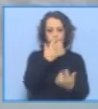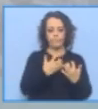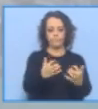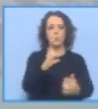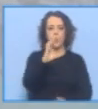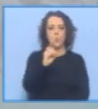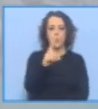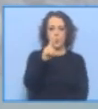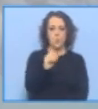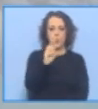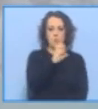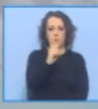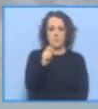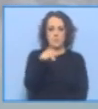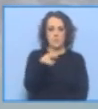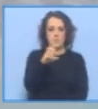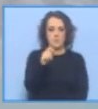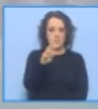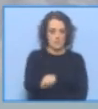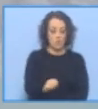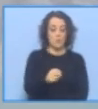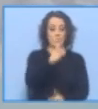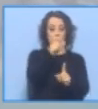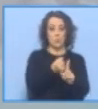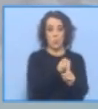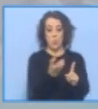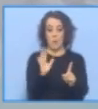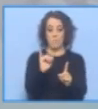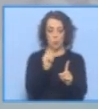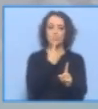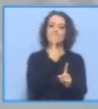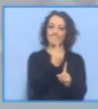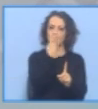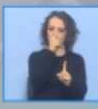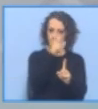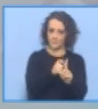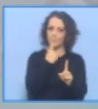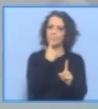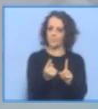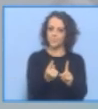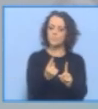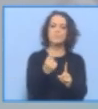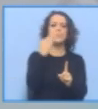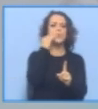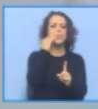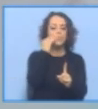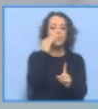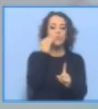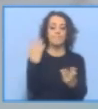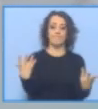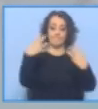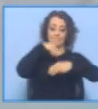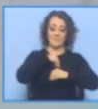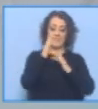Colossenses, e aí o apóstolo fala-nos um bocadinho de como devem ser aqueles que vivem em Cristo, não